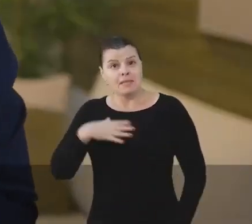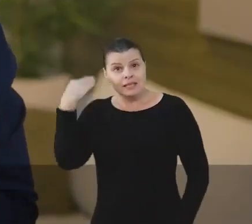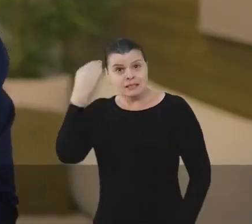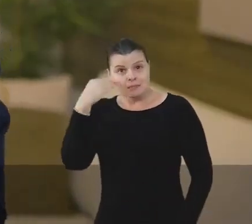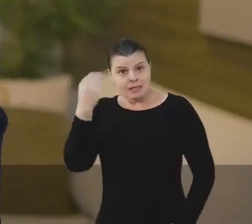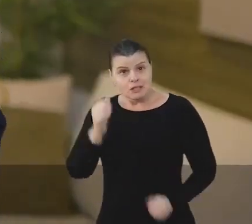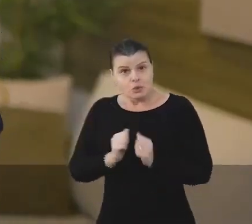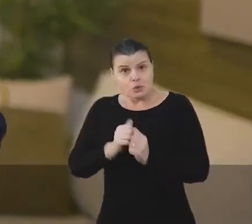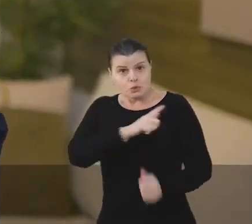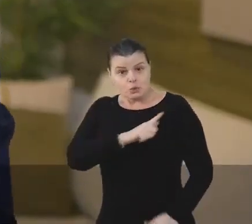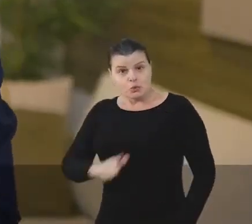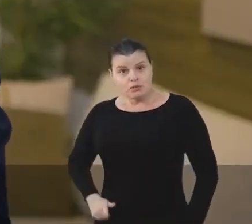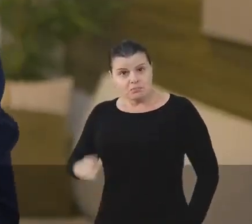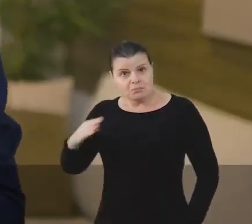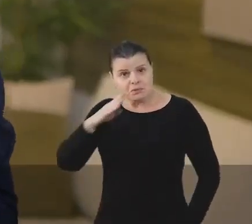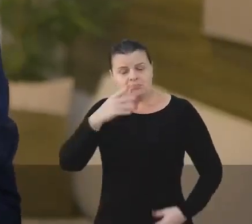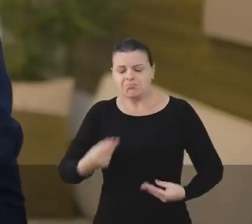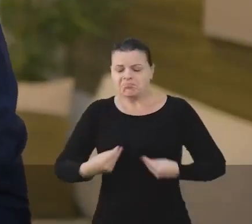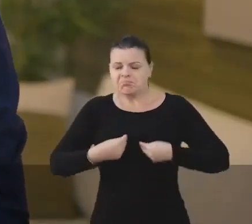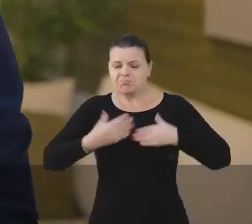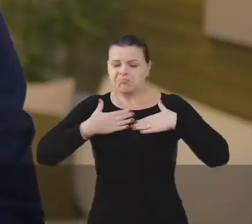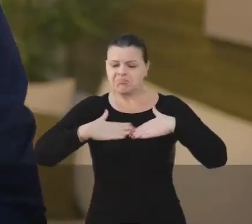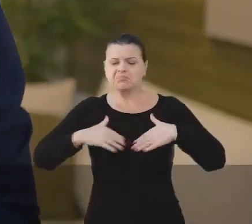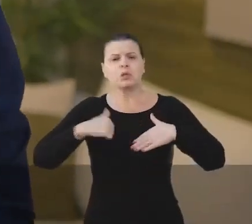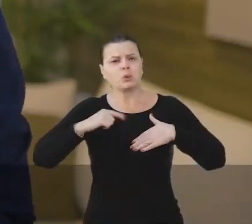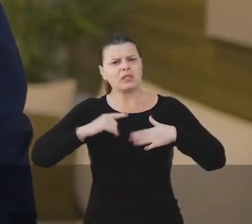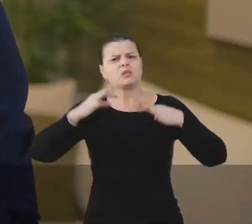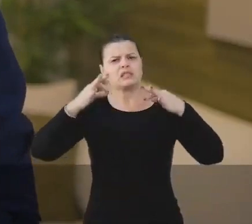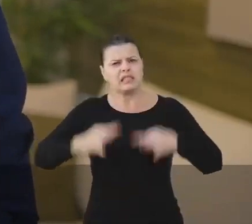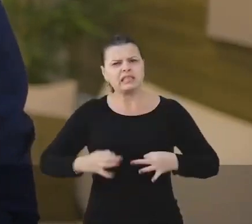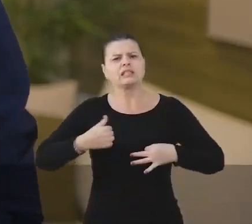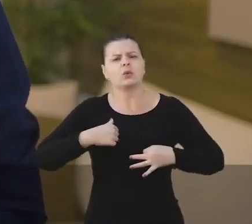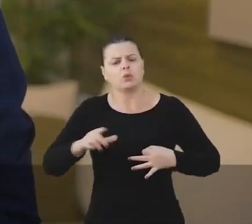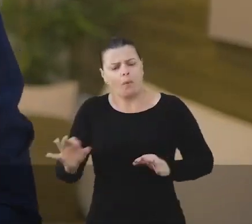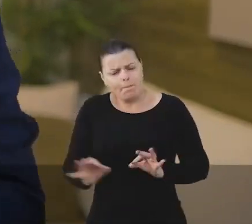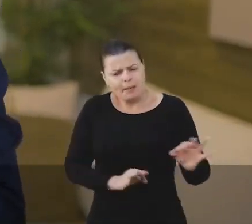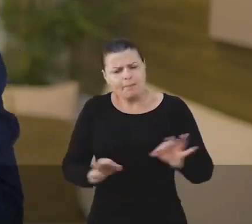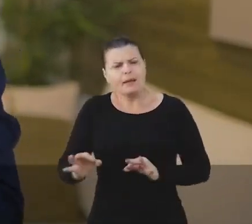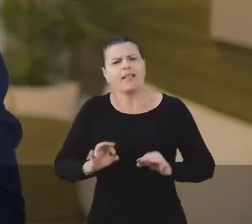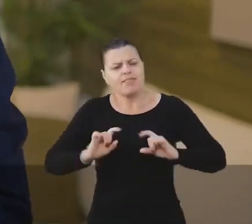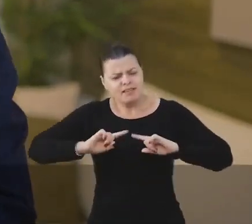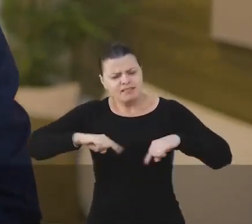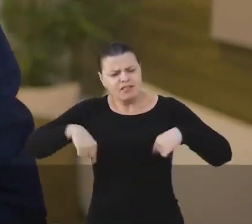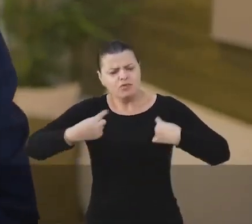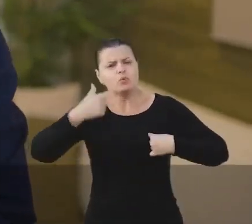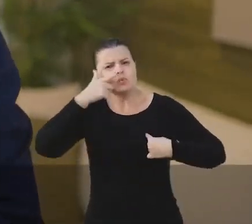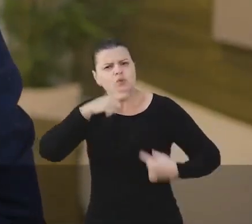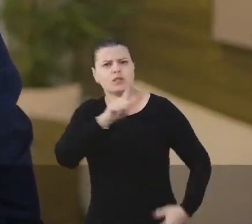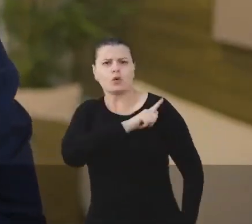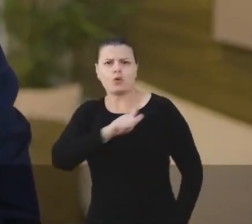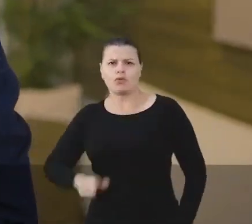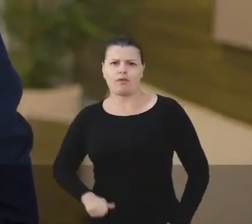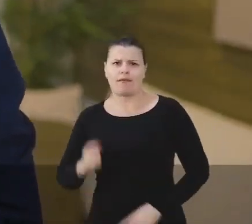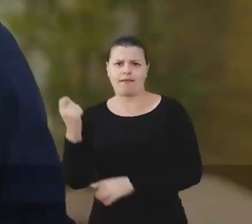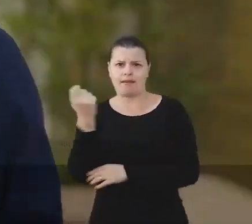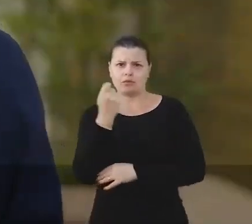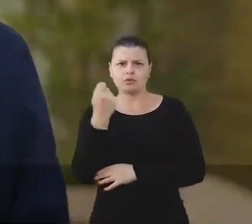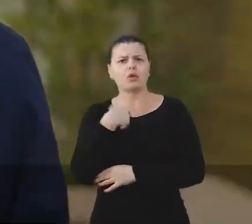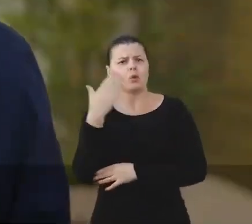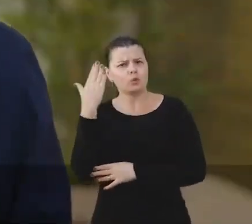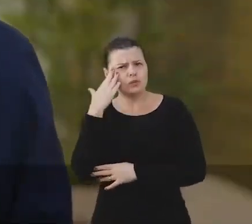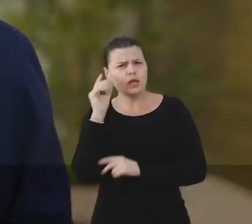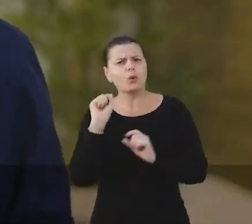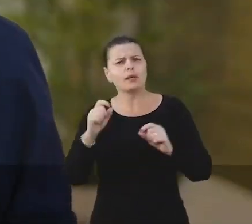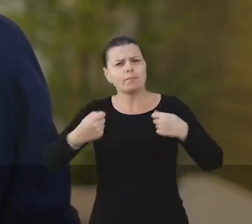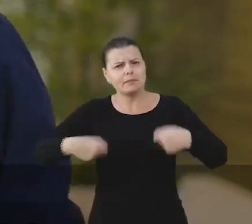governo Bolsonaro me dá a tranquilidade e a certeza de estar preparado para o desafio de ser governador dos gaúchos. Sei